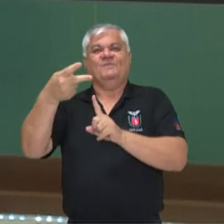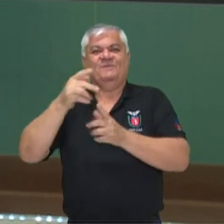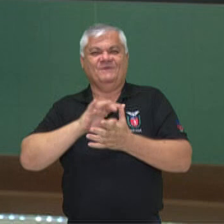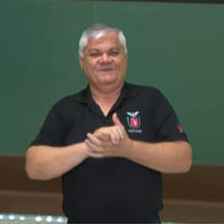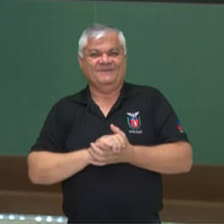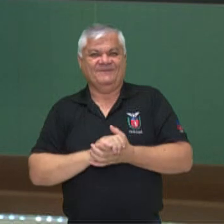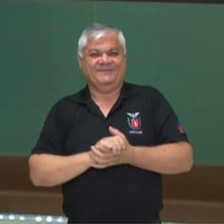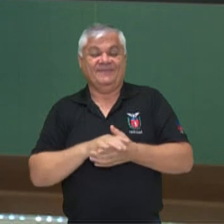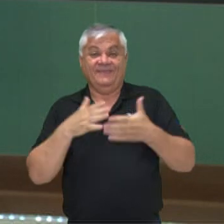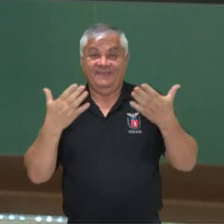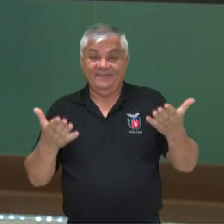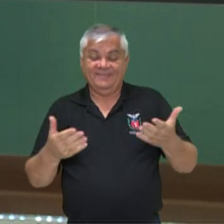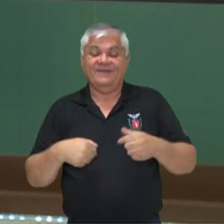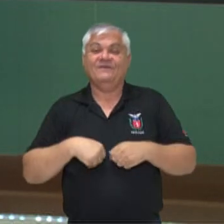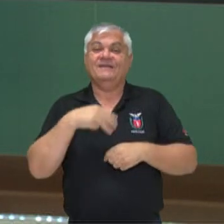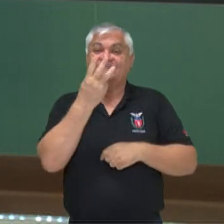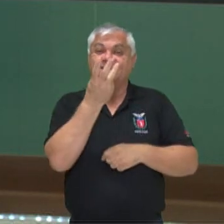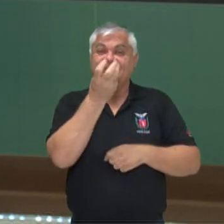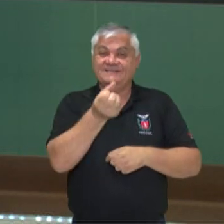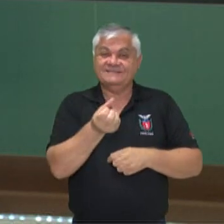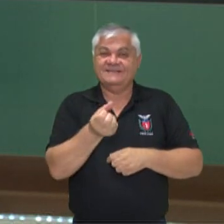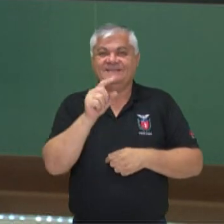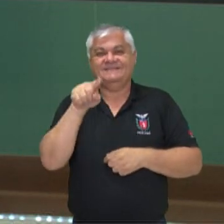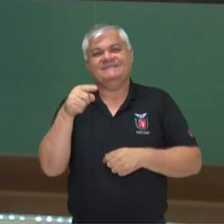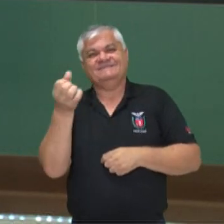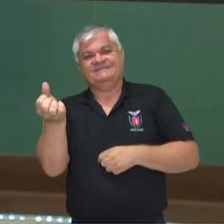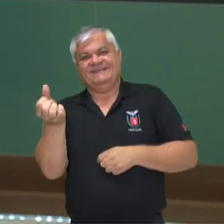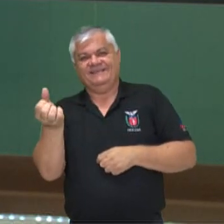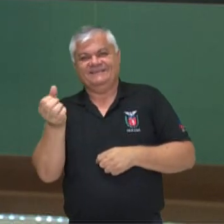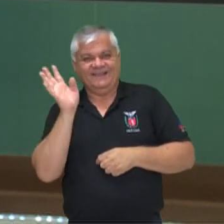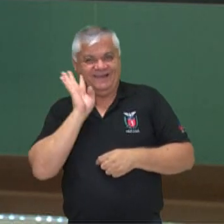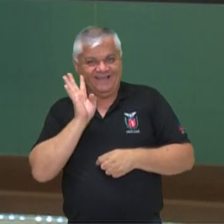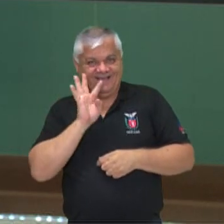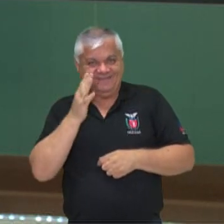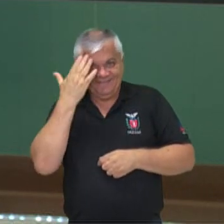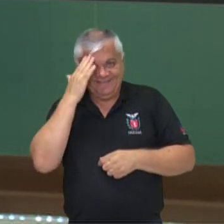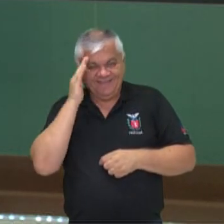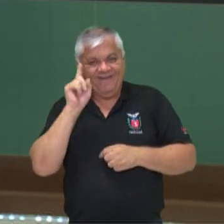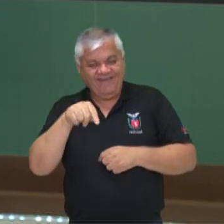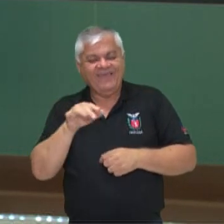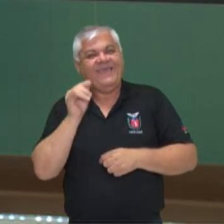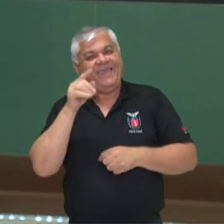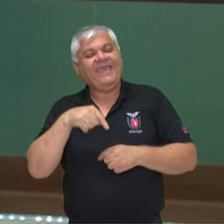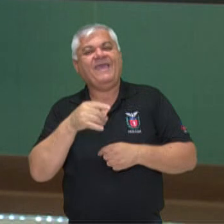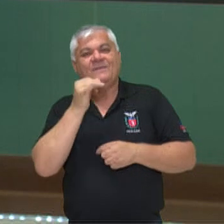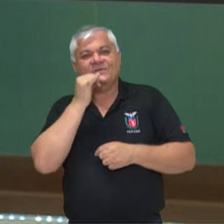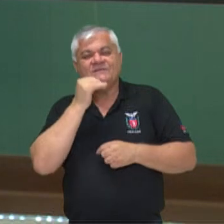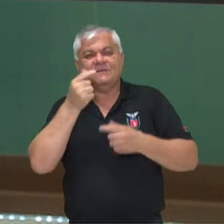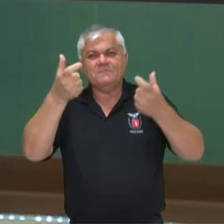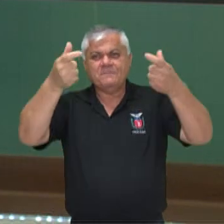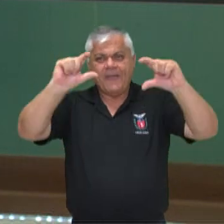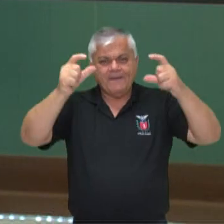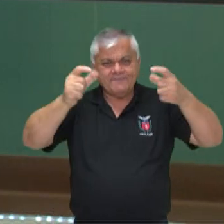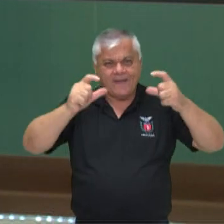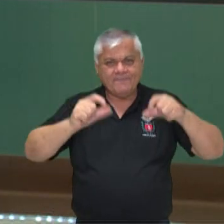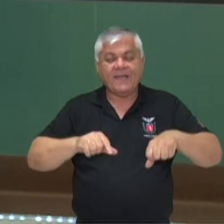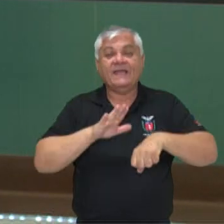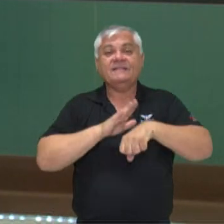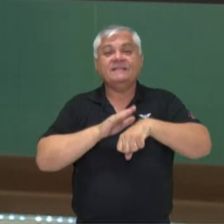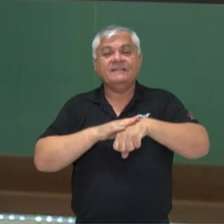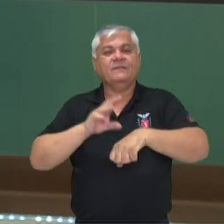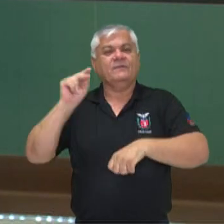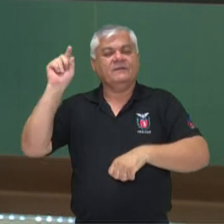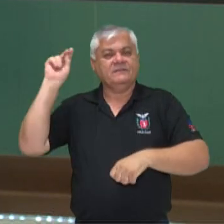filho. Nesse caso, 36 e 6. Legal, né, gente? A ideia de sistematizar algo assim com o tempo.